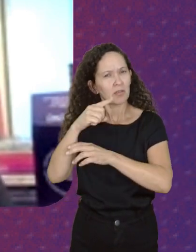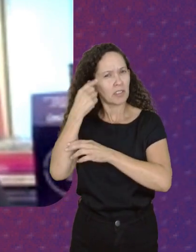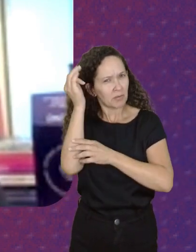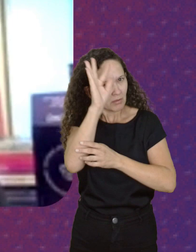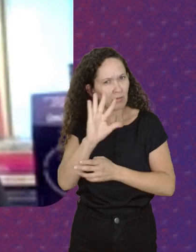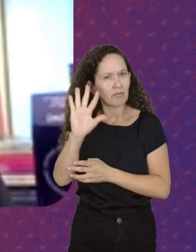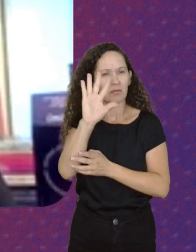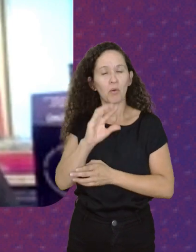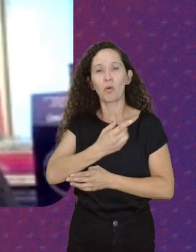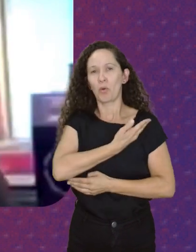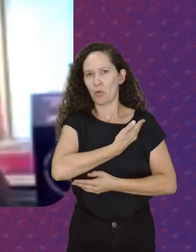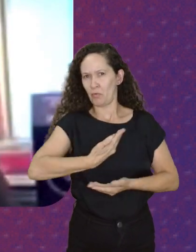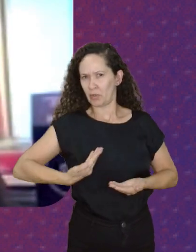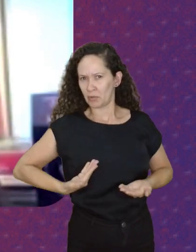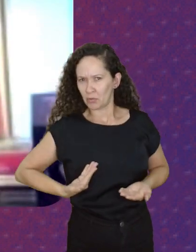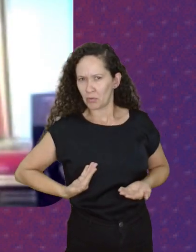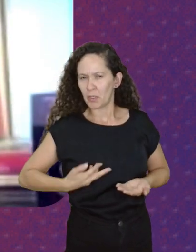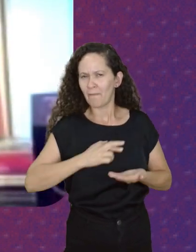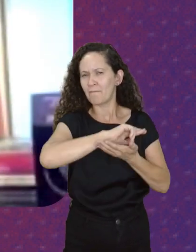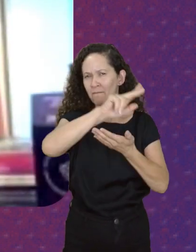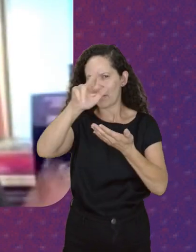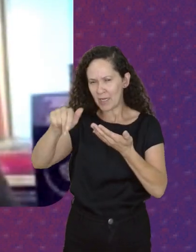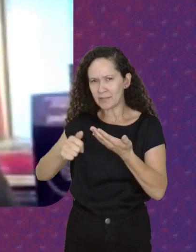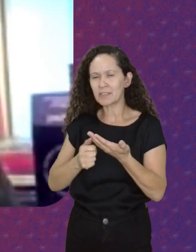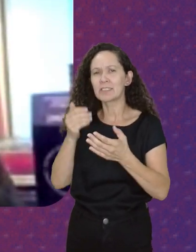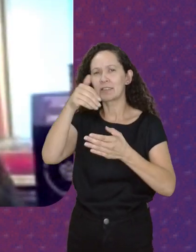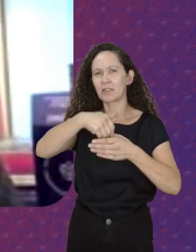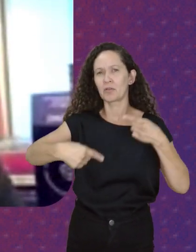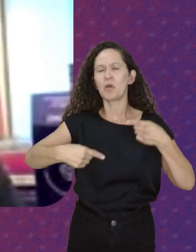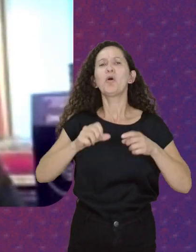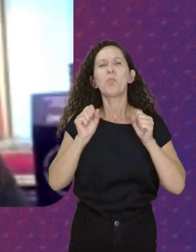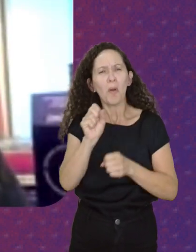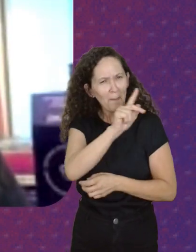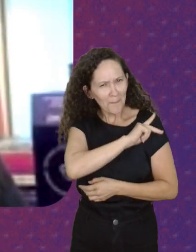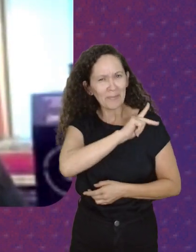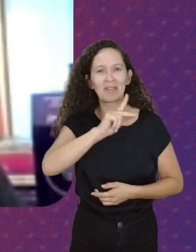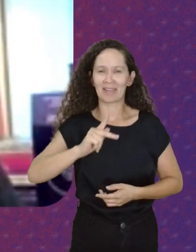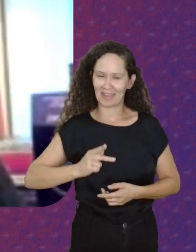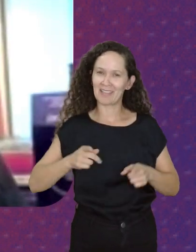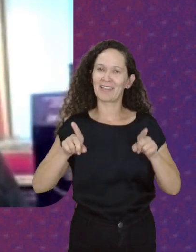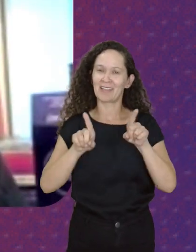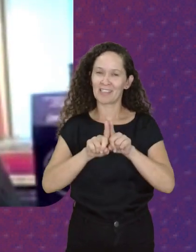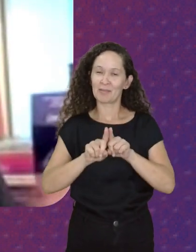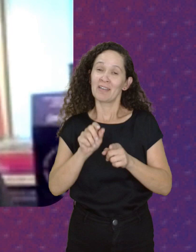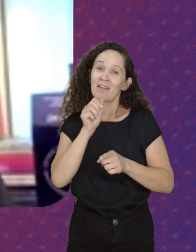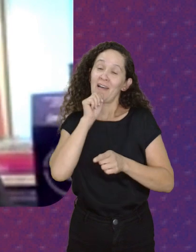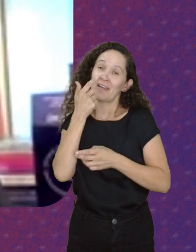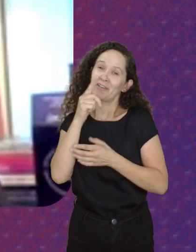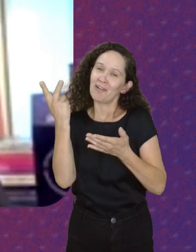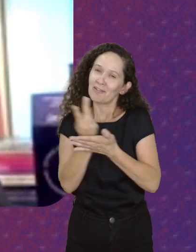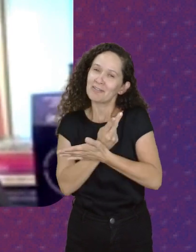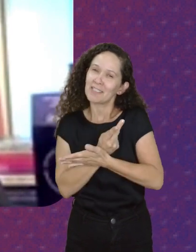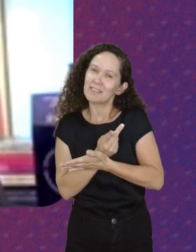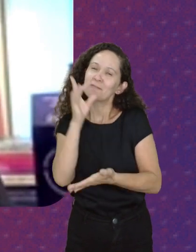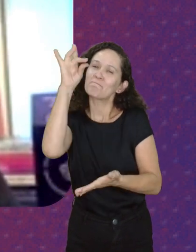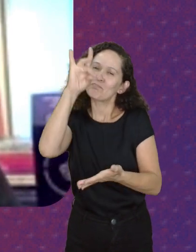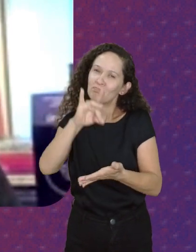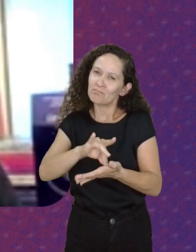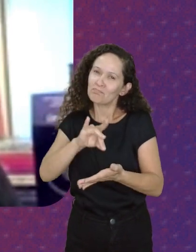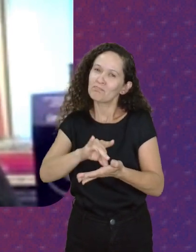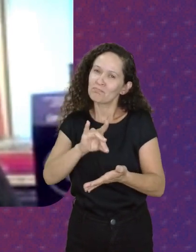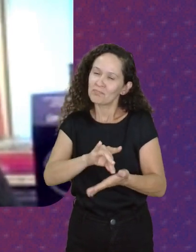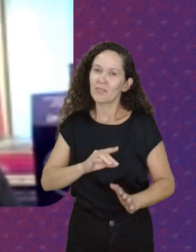federal, governadora, enfim, de repente presidenta, Então, enquanto não acontece essa oficialização das